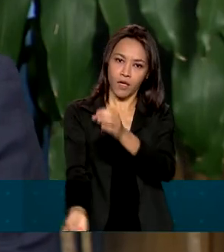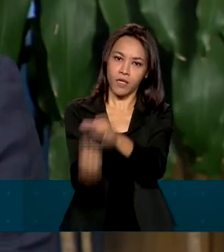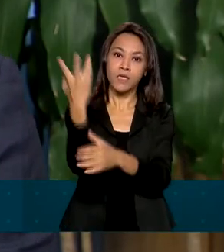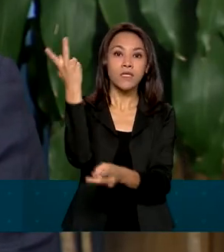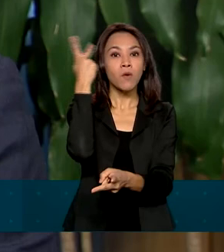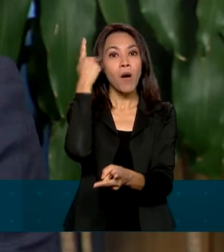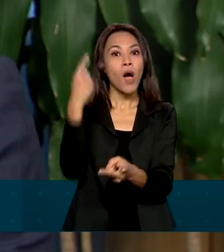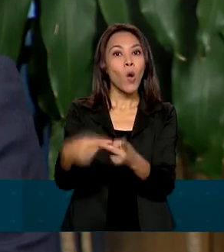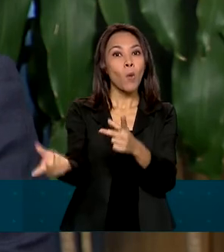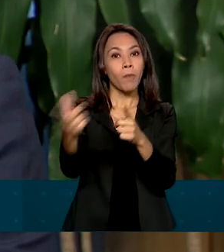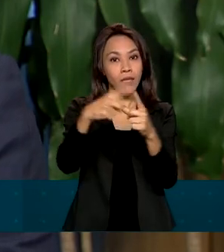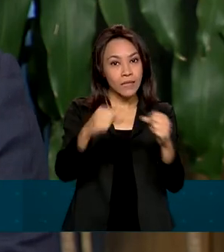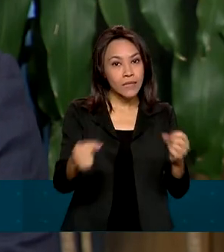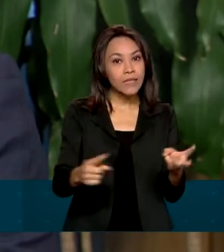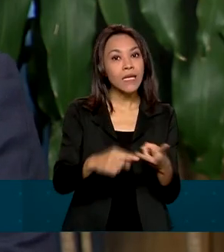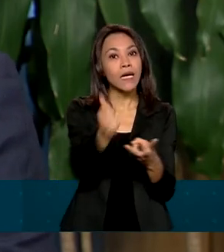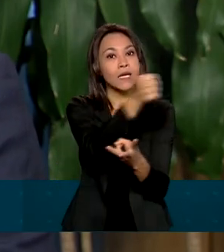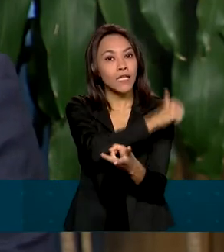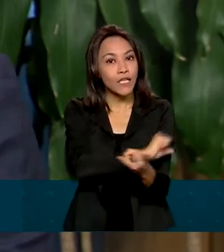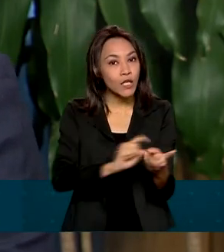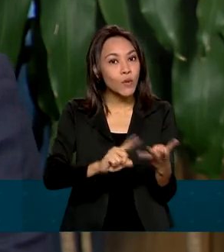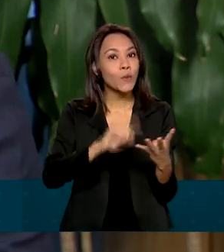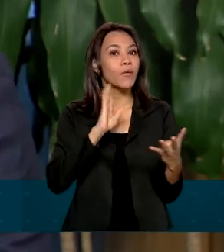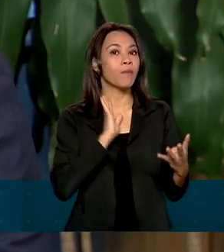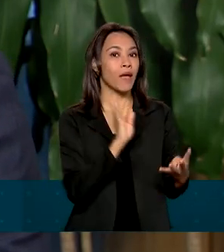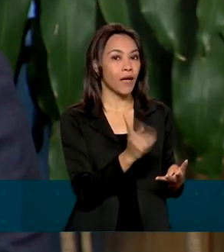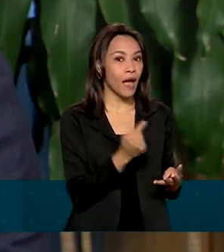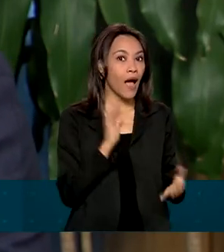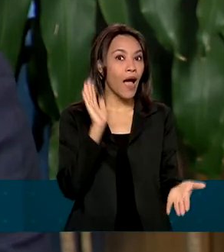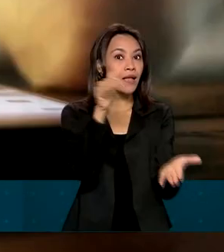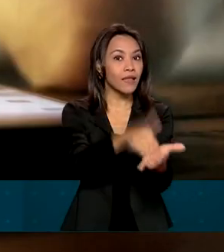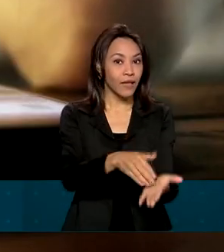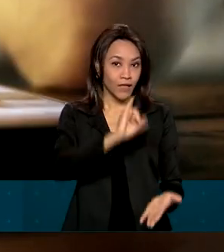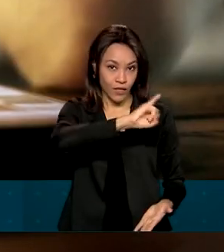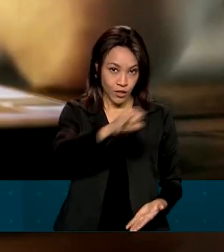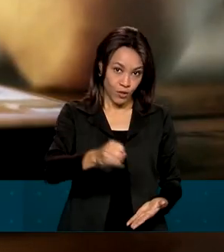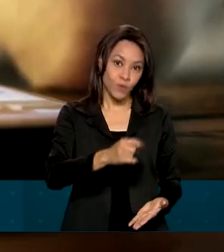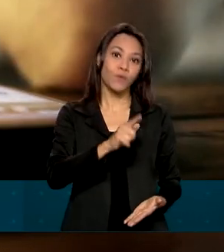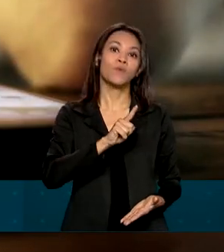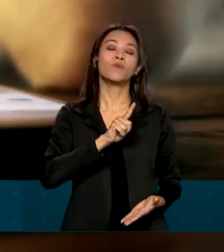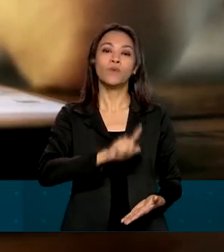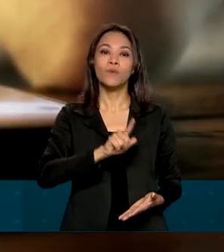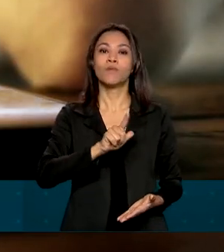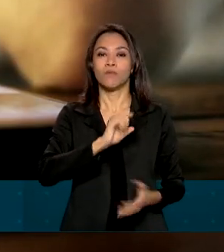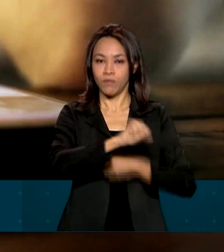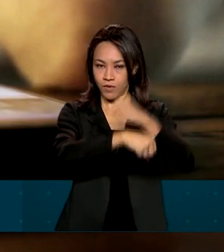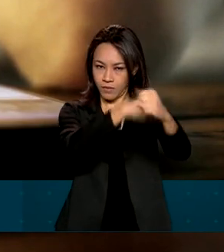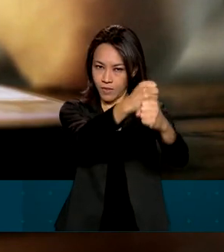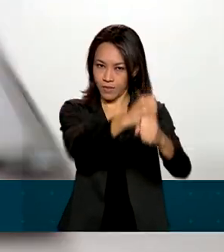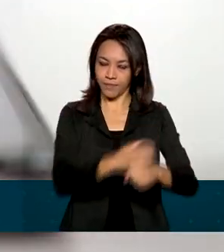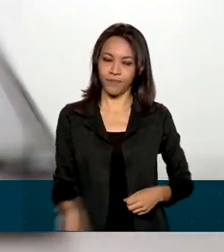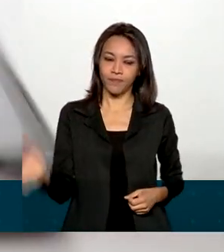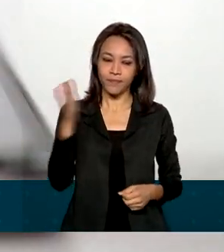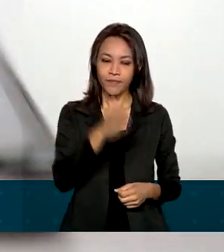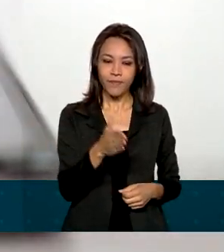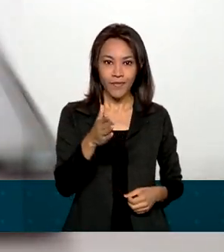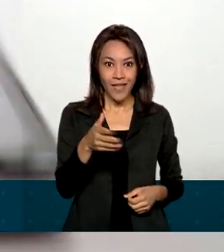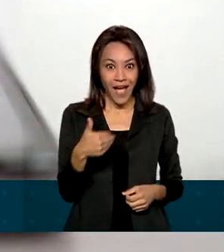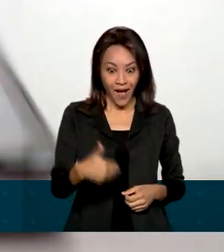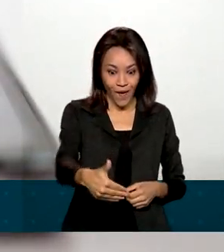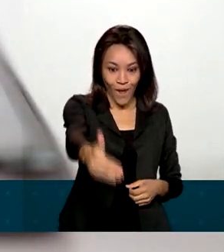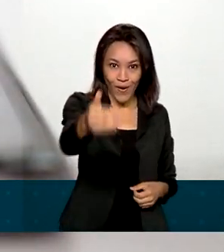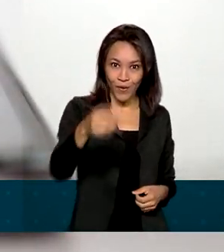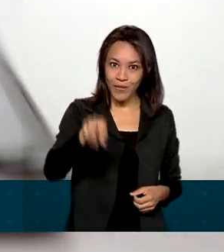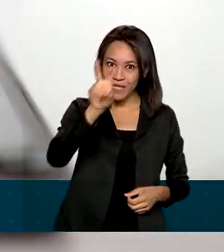São Paulo Brasília Rio de Janeiro e Belo Horizonte até julho do ano que vem esse novo Brasil que virá após os 5